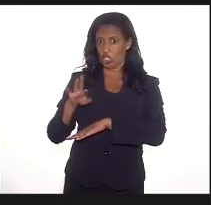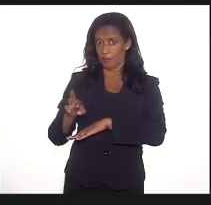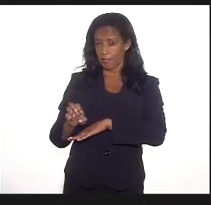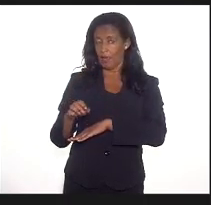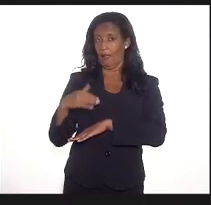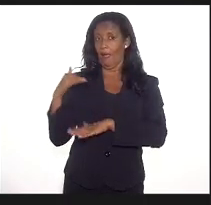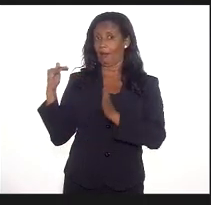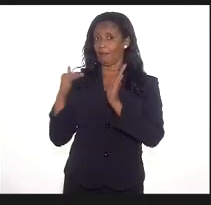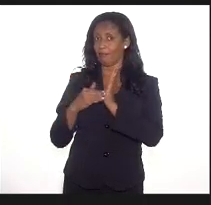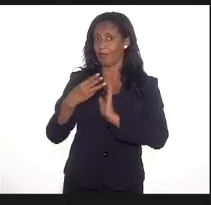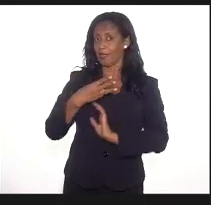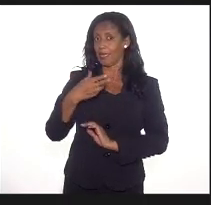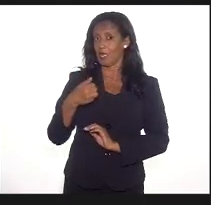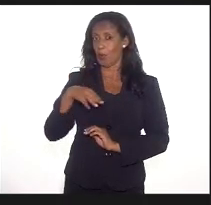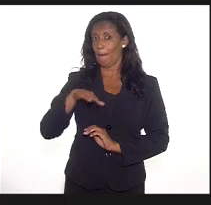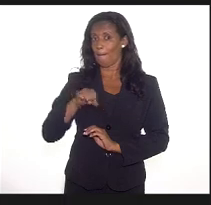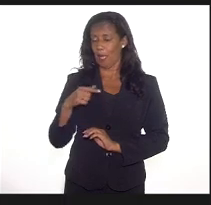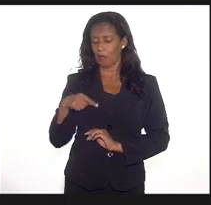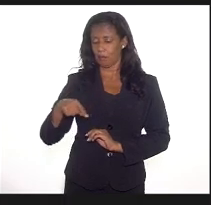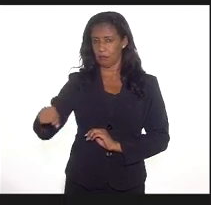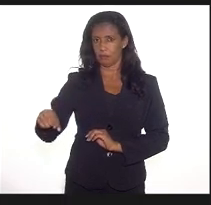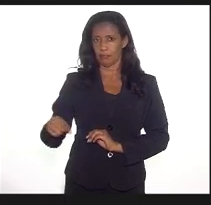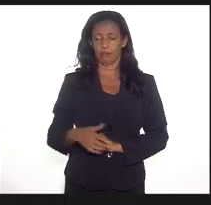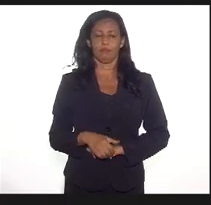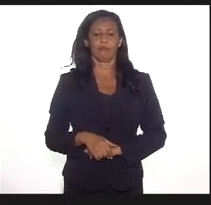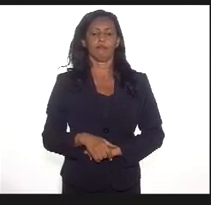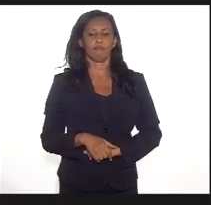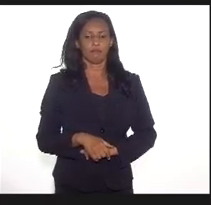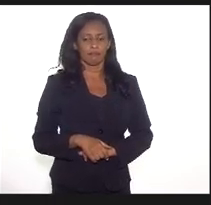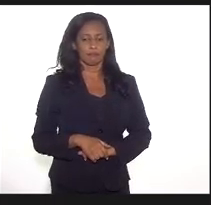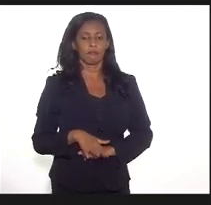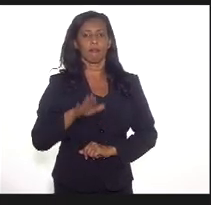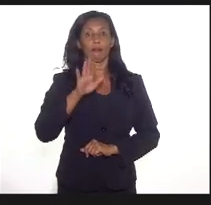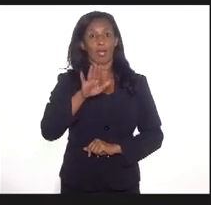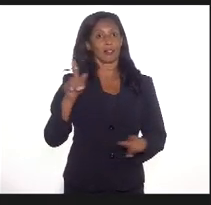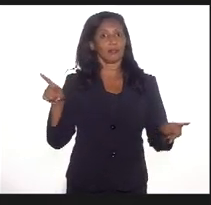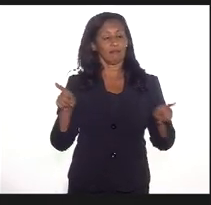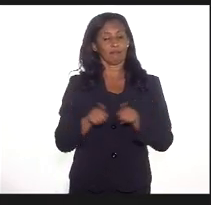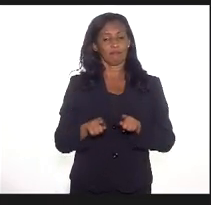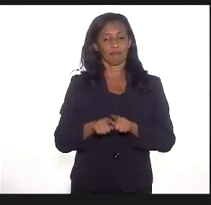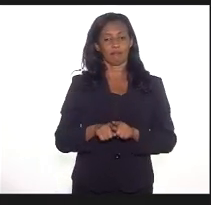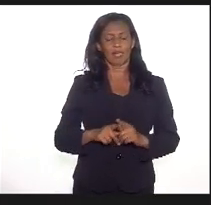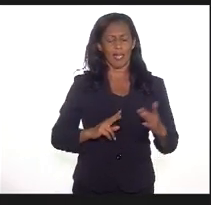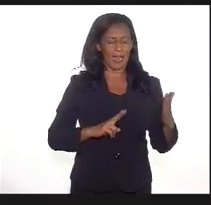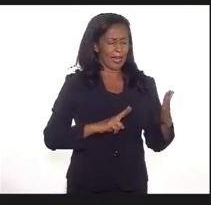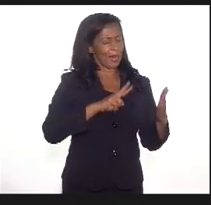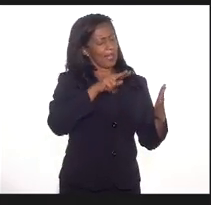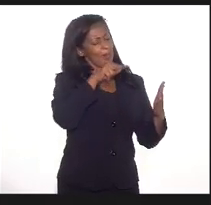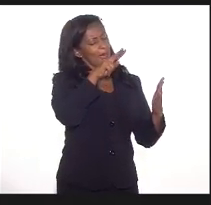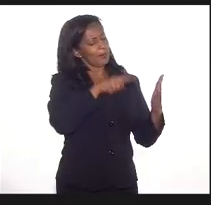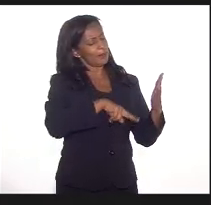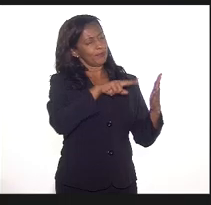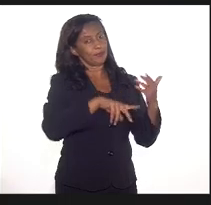de maio de 2021. Mas também lendo o